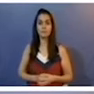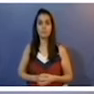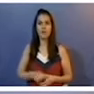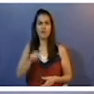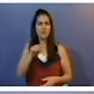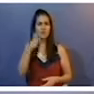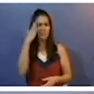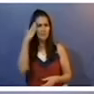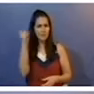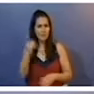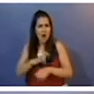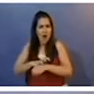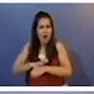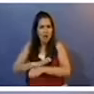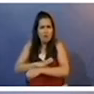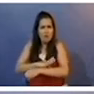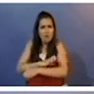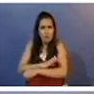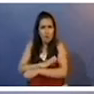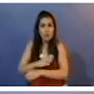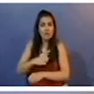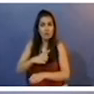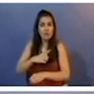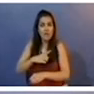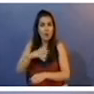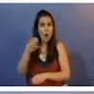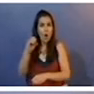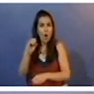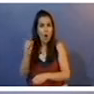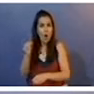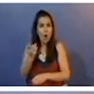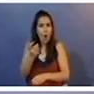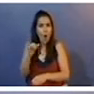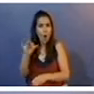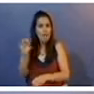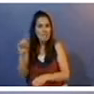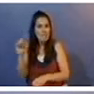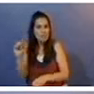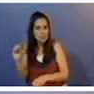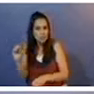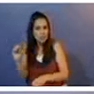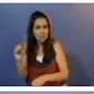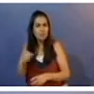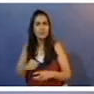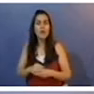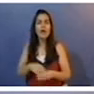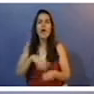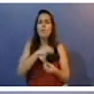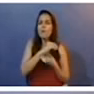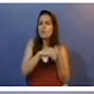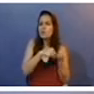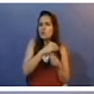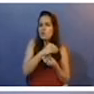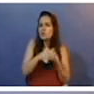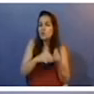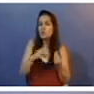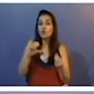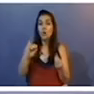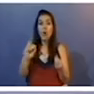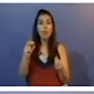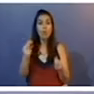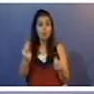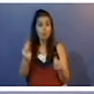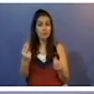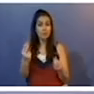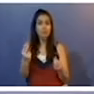Você sabia que a ferrugem é composta de óxidos? Então, a ferrugem ela é uma mistura de óxidos de ferro